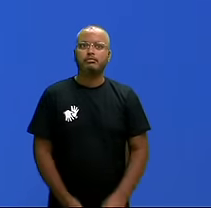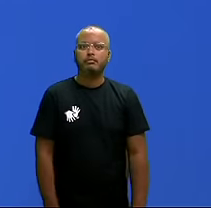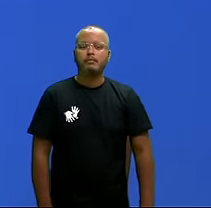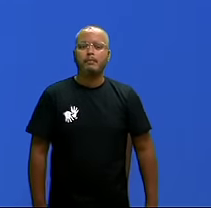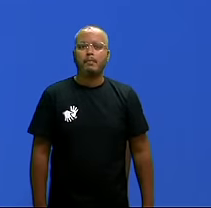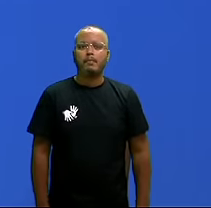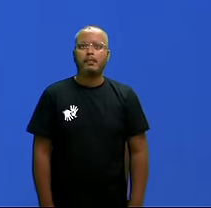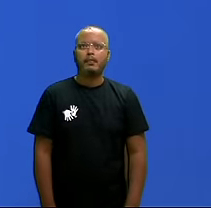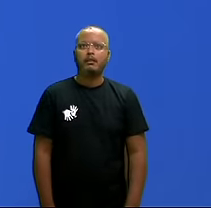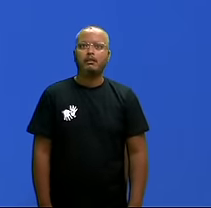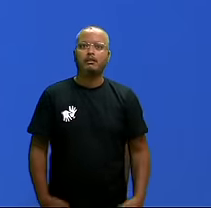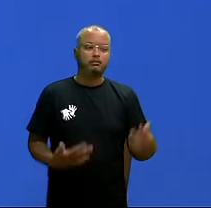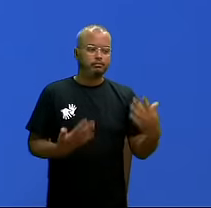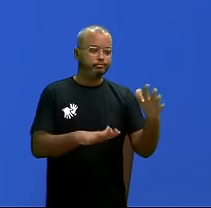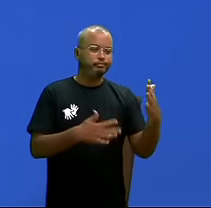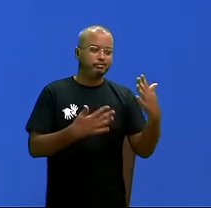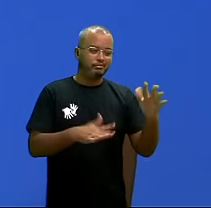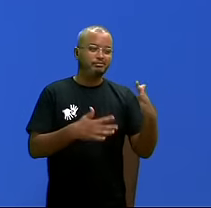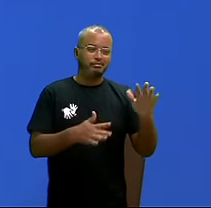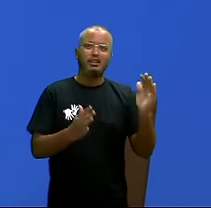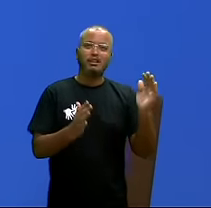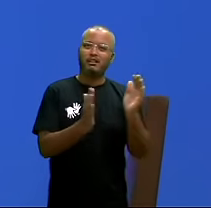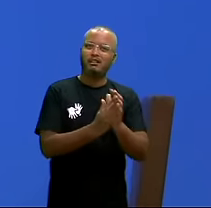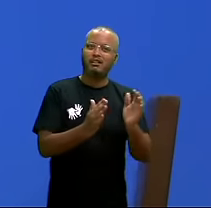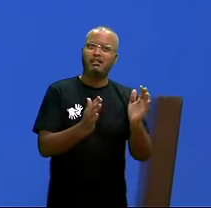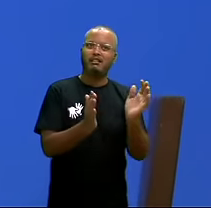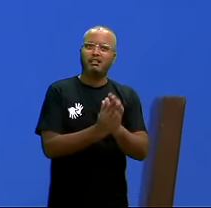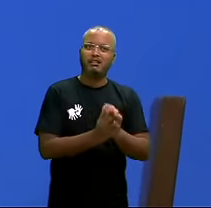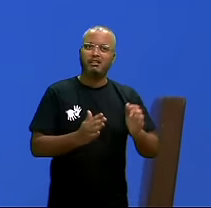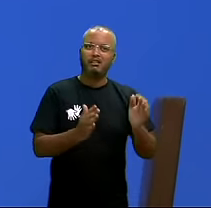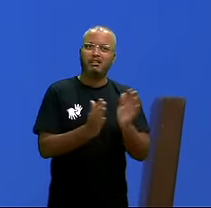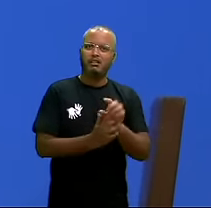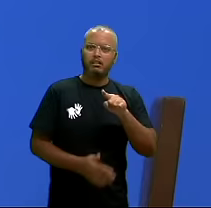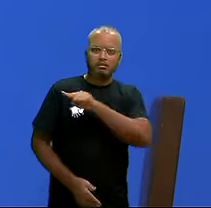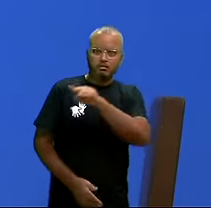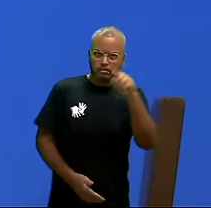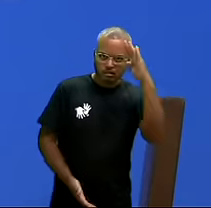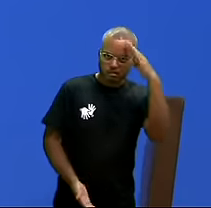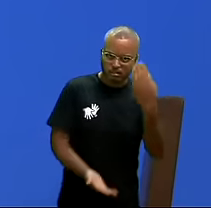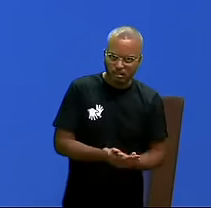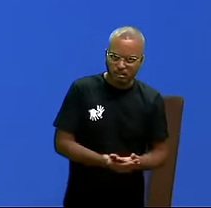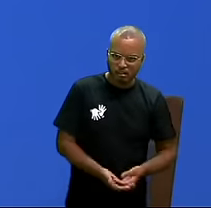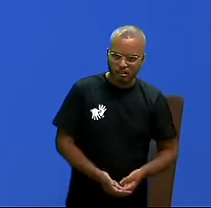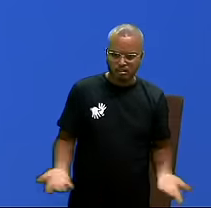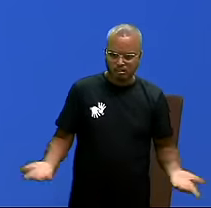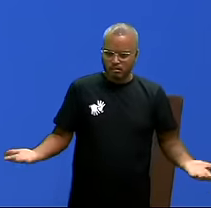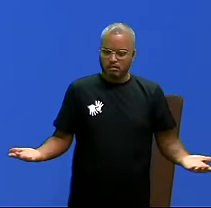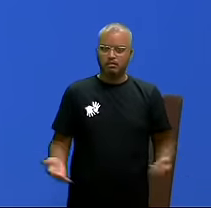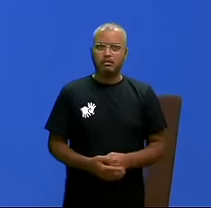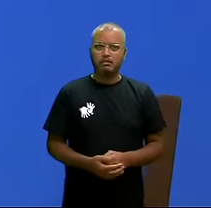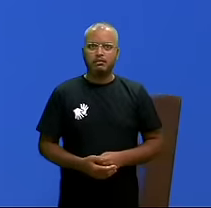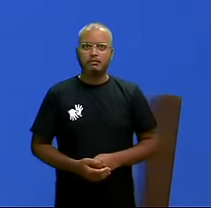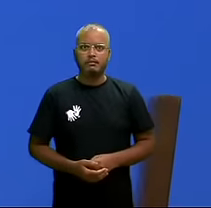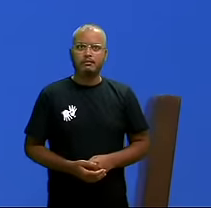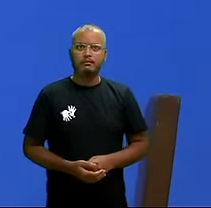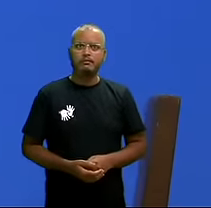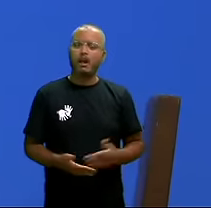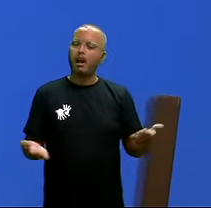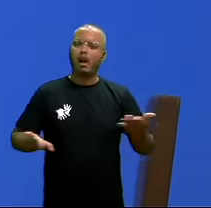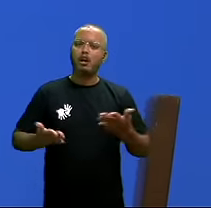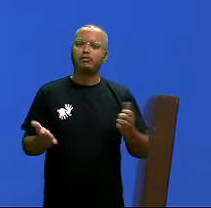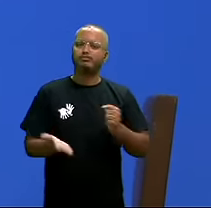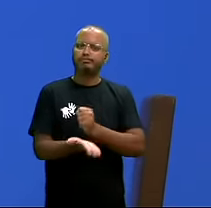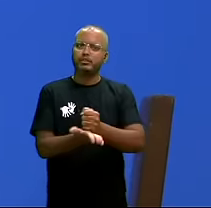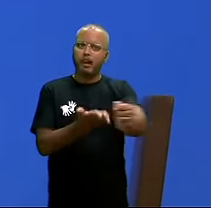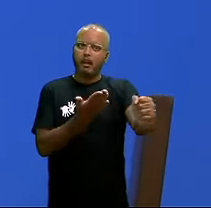E um aplauso xoxo, ó, de gente, ó, vou aplaudir porque ele pediu. Não, agora já foi. Agora já foi. Graças